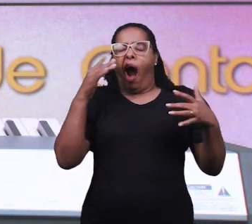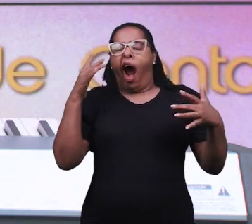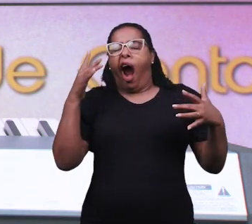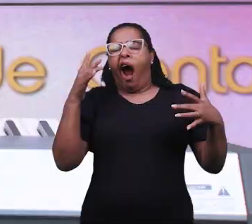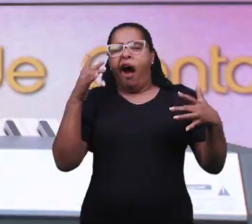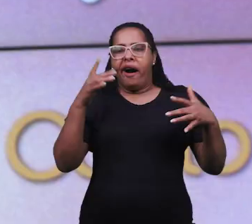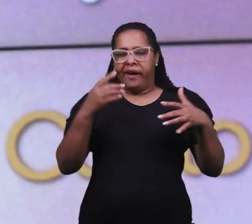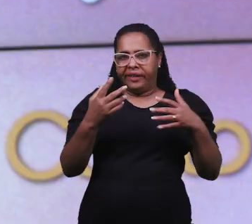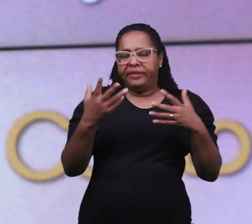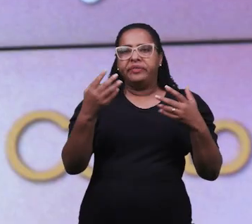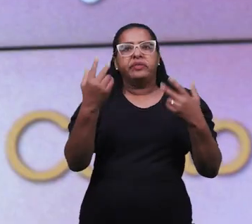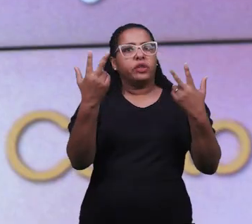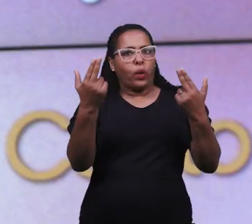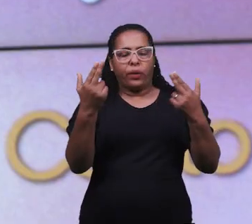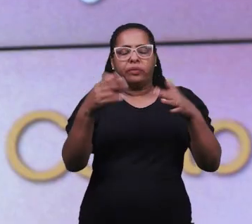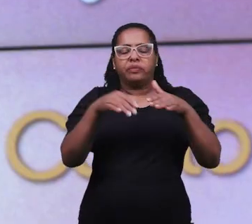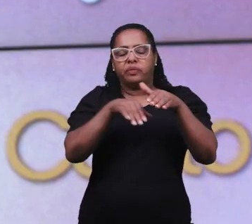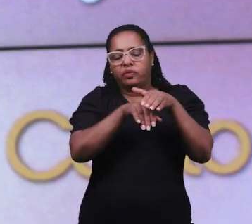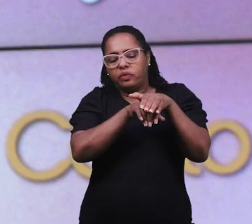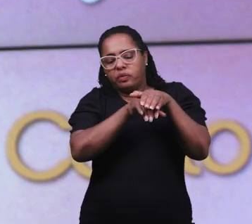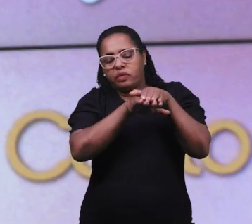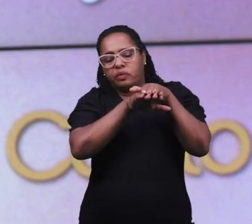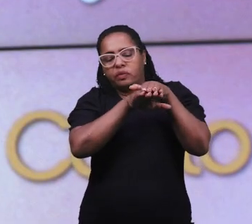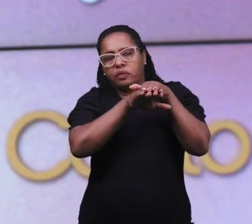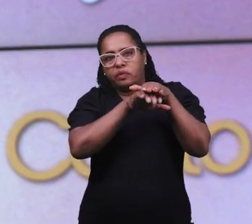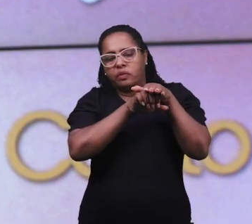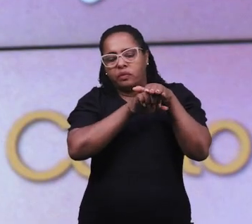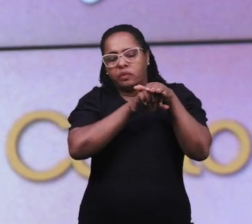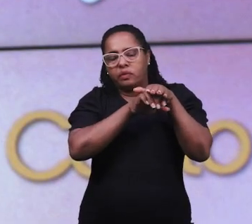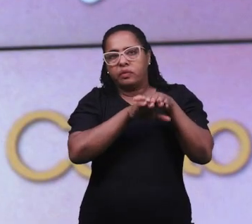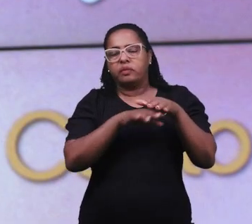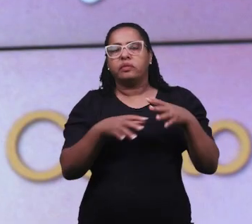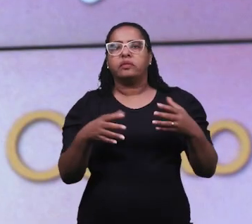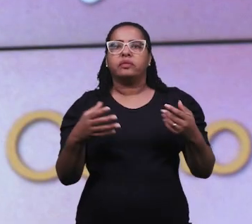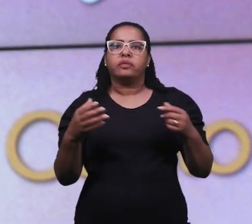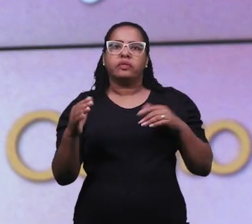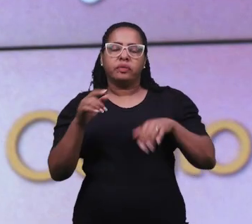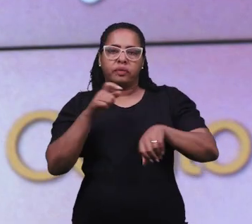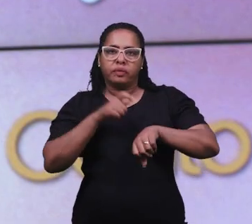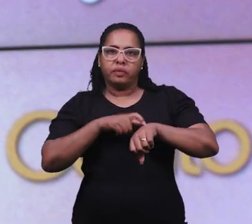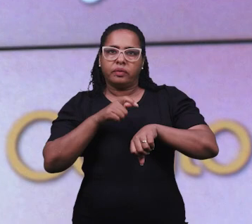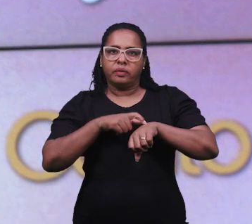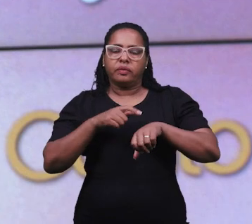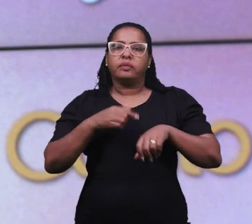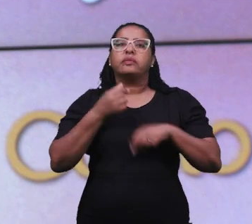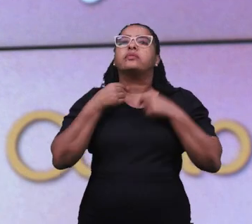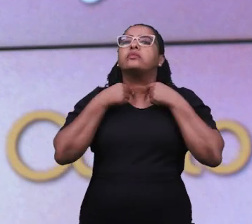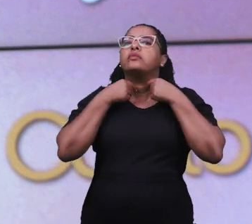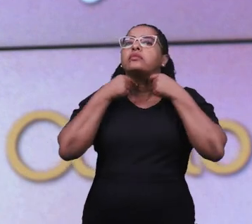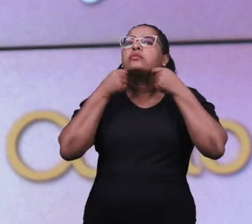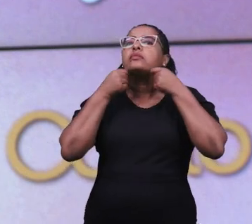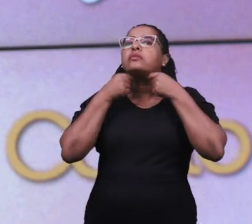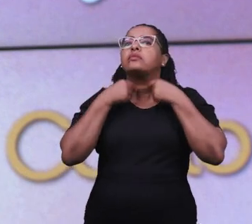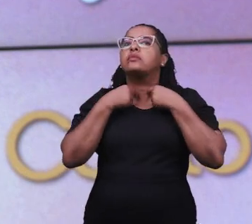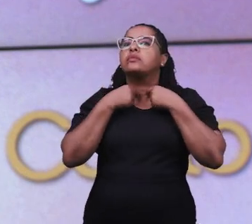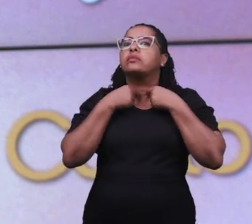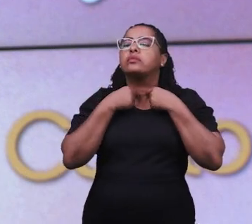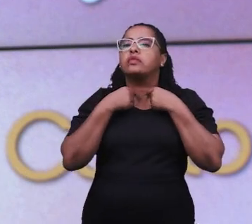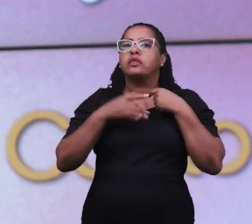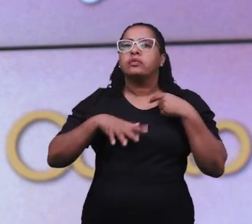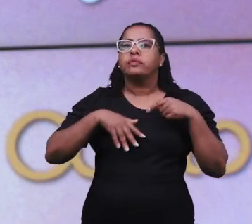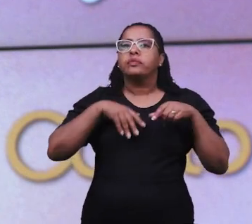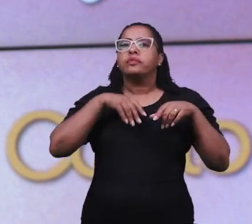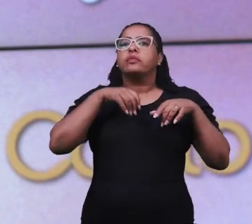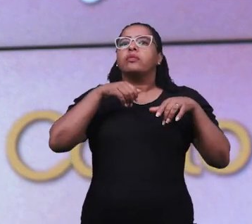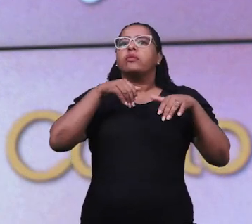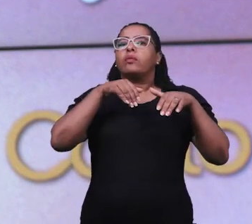Então, nesse exercício, o que nós vamos reparar? Movimento da laringe.